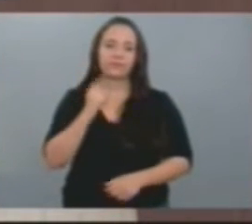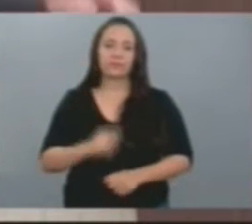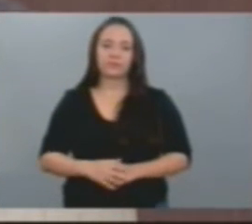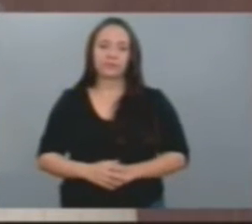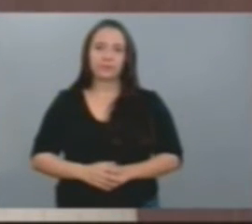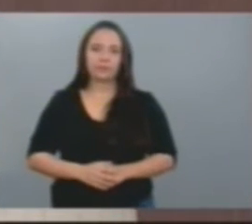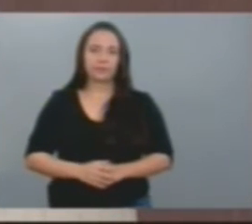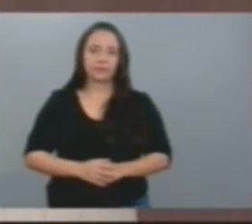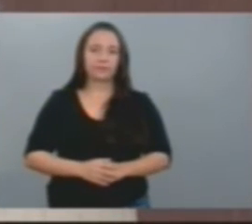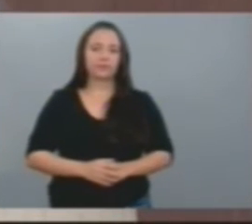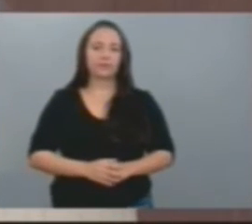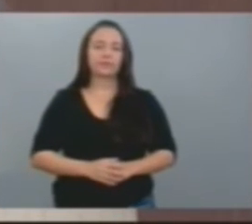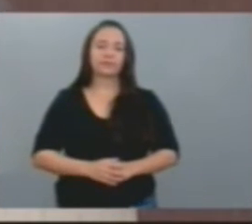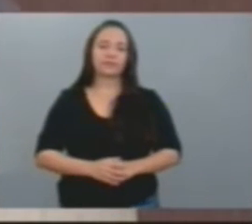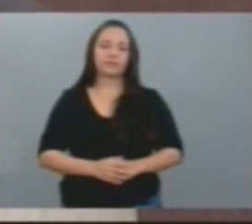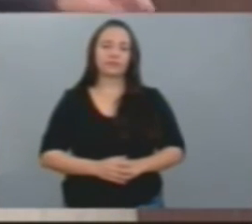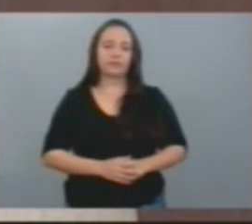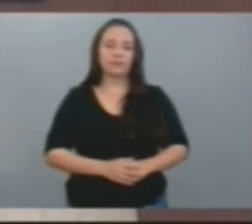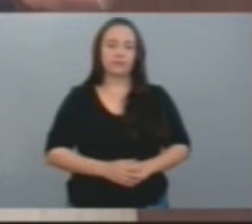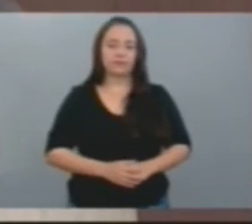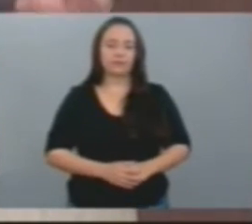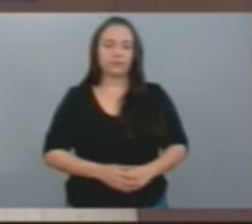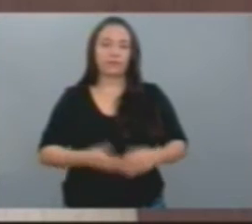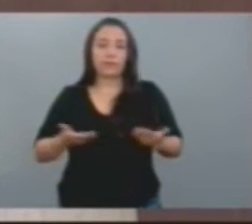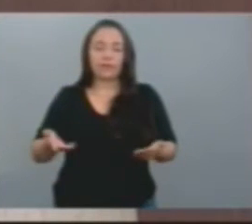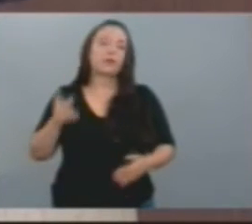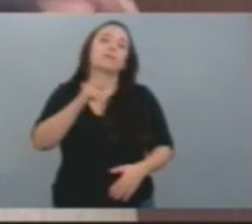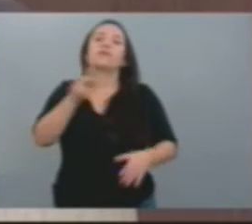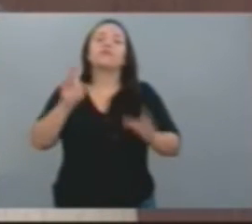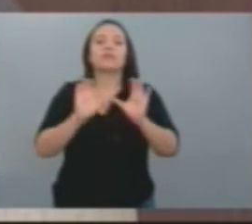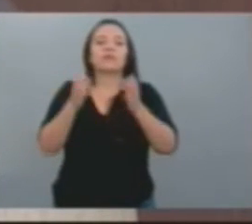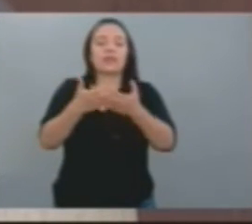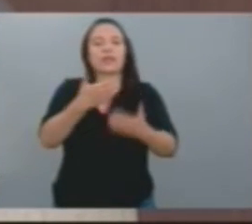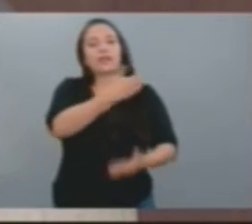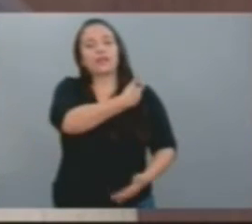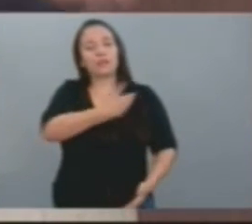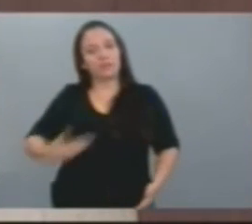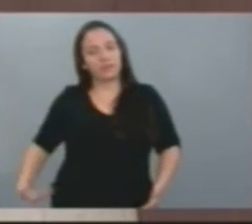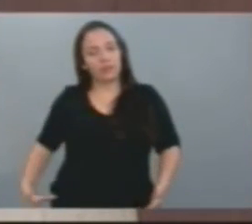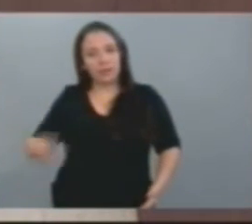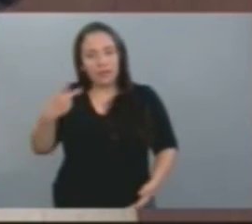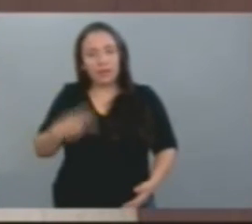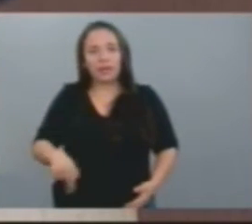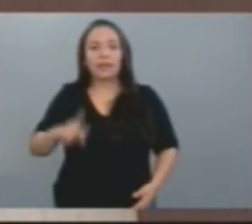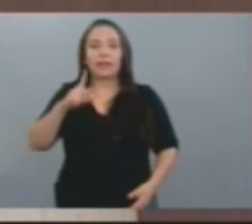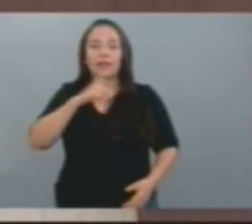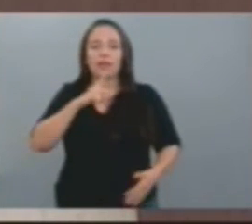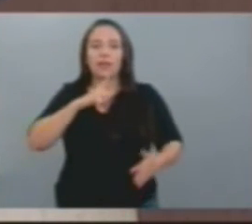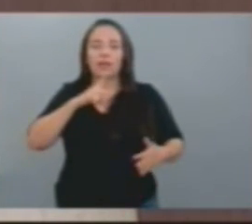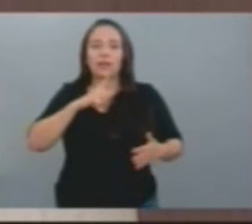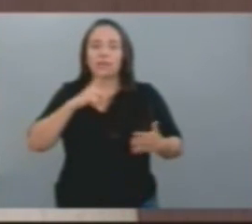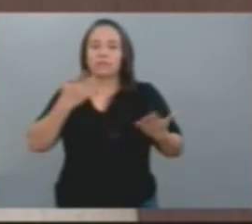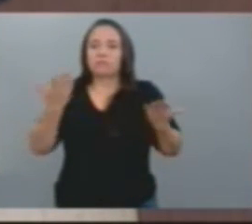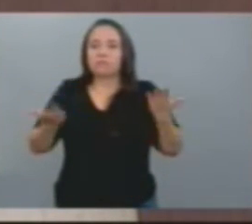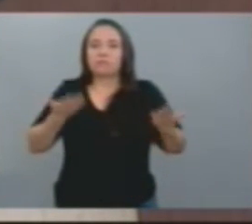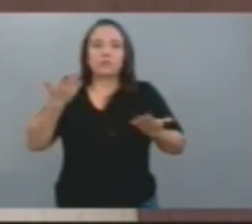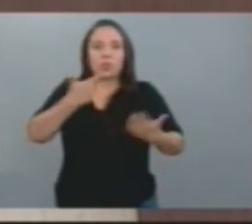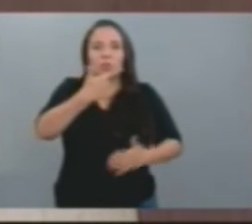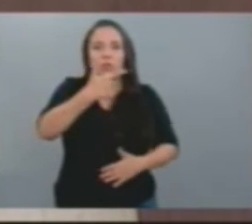da rede estadual do Ceará, foram surpreendidos no apagar das luzes